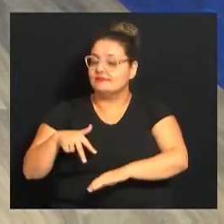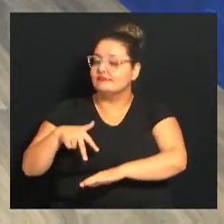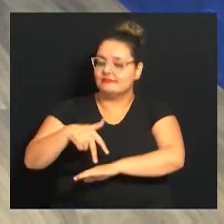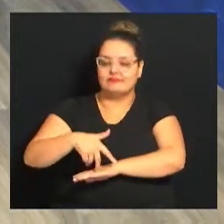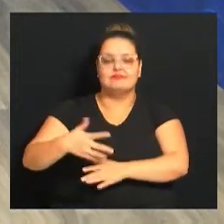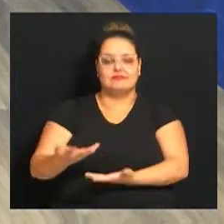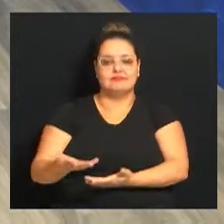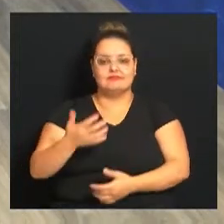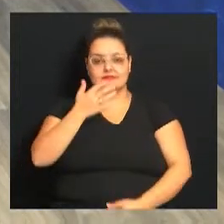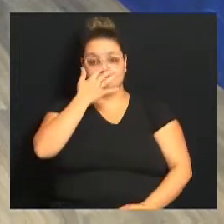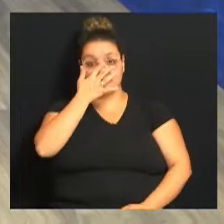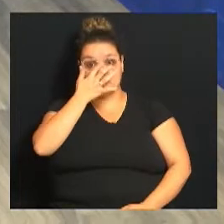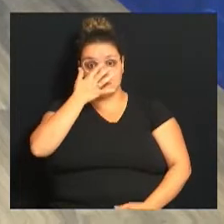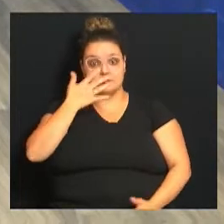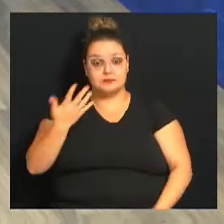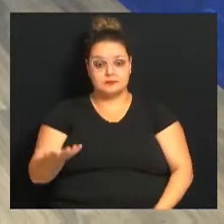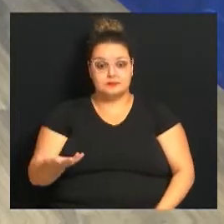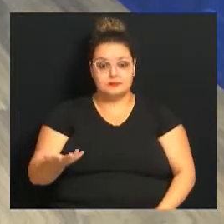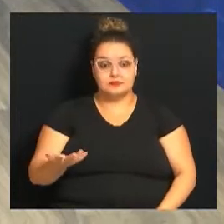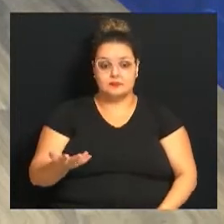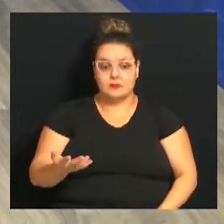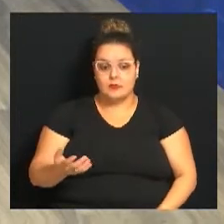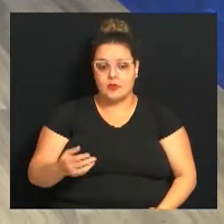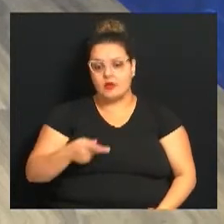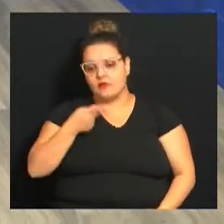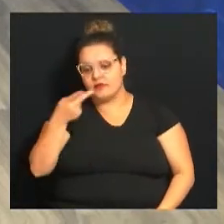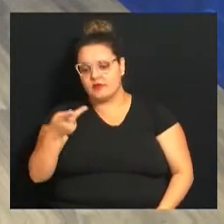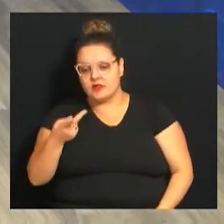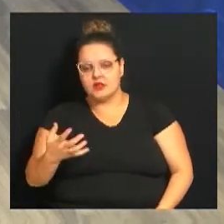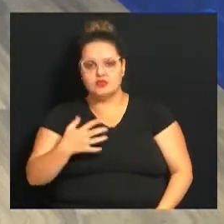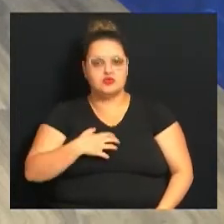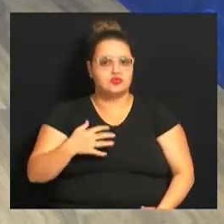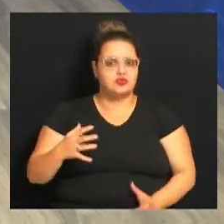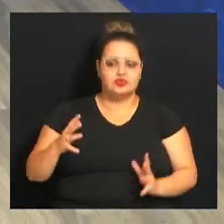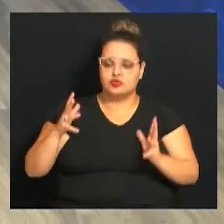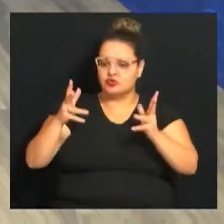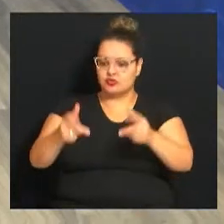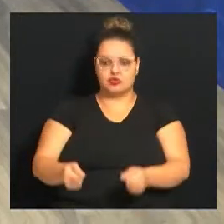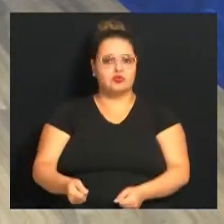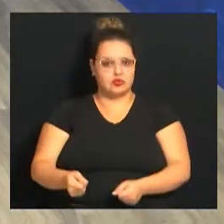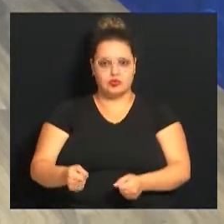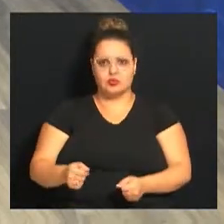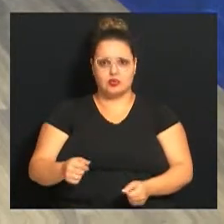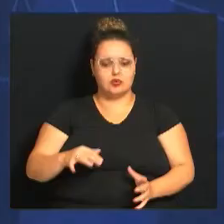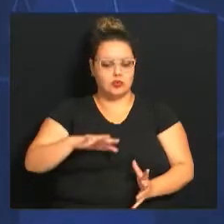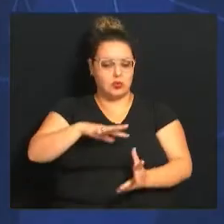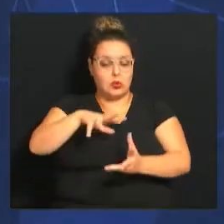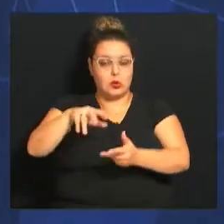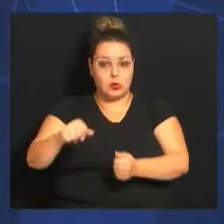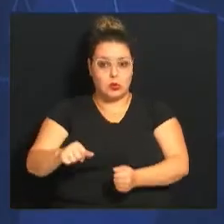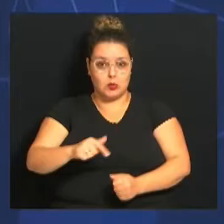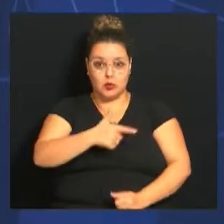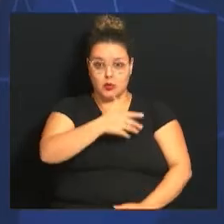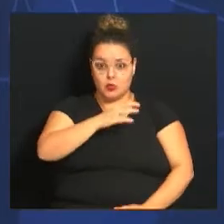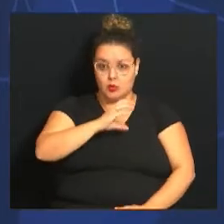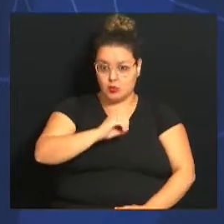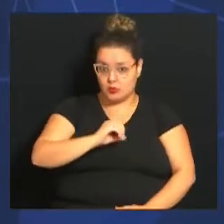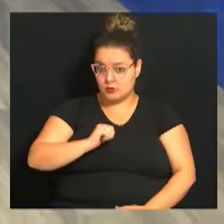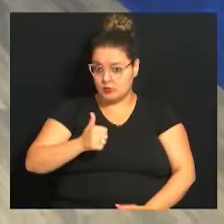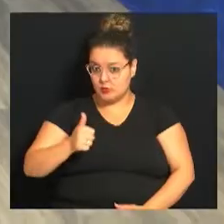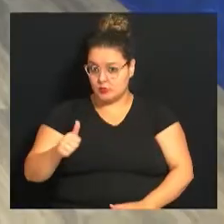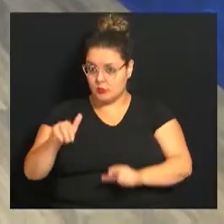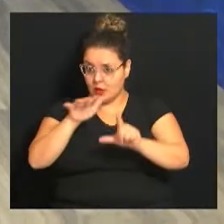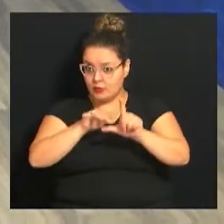E a gente pode dizer, de uma maneira global, foi em 2011 que a história do streaming ela começou a ser